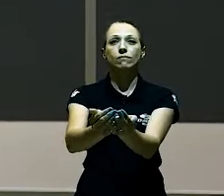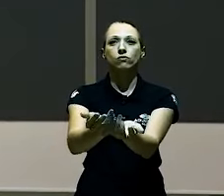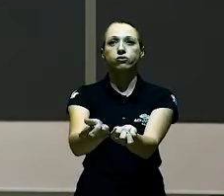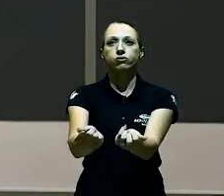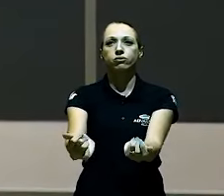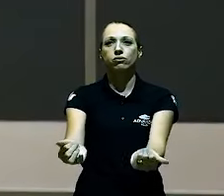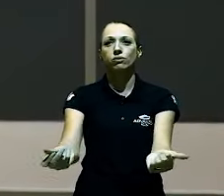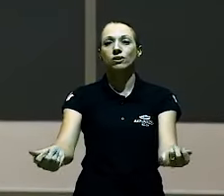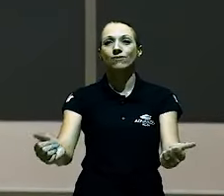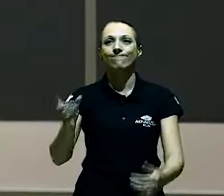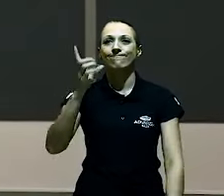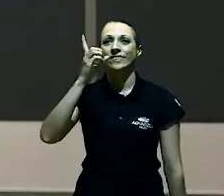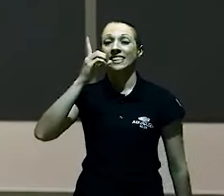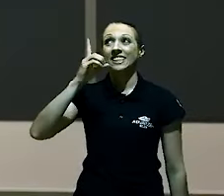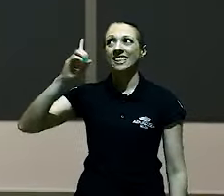Deus estava em guerra com Jonas.